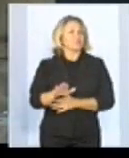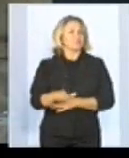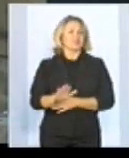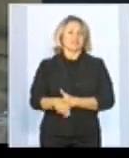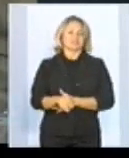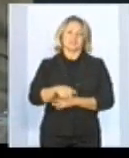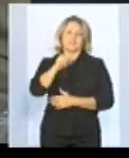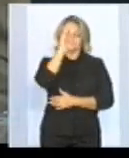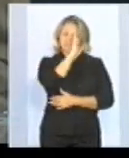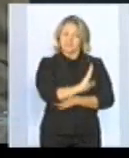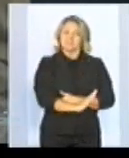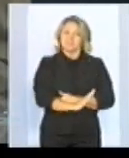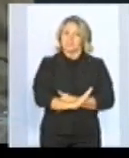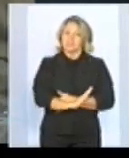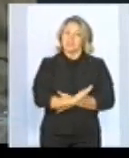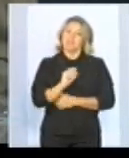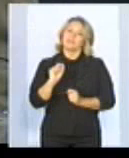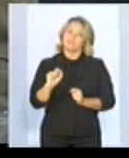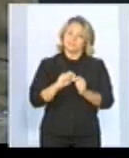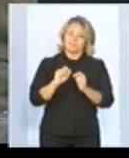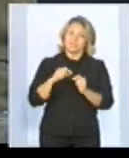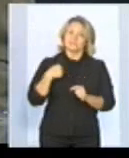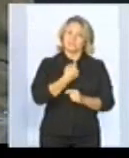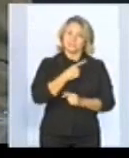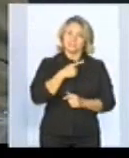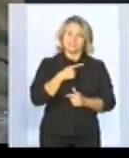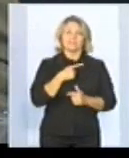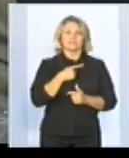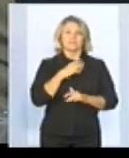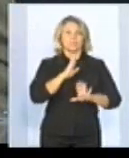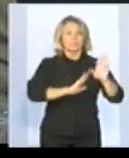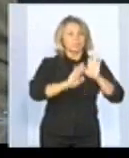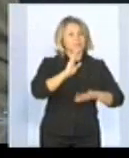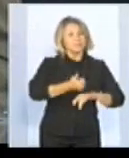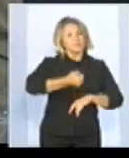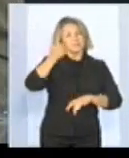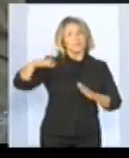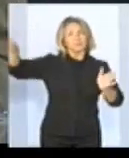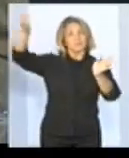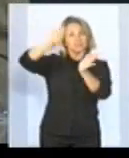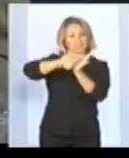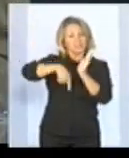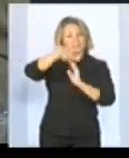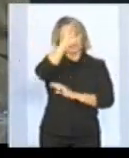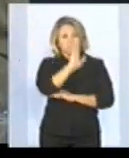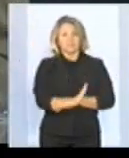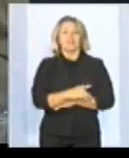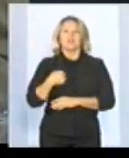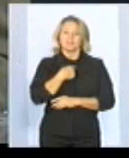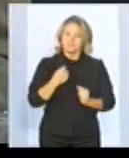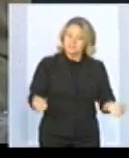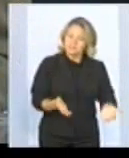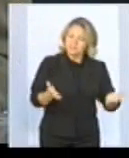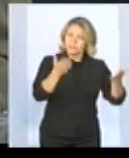baixos, é o que previne, é o que constitui a principal barreira de entrada nesse setor. Não há incentivo para que as distribuidoras coloquem